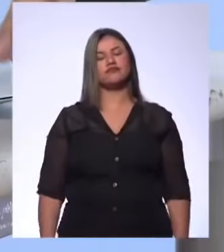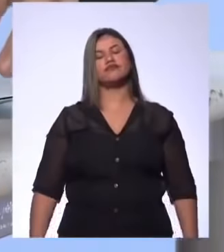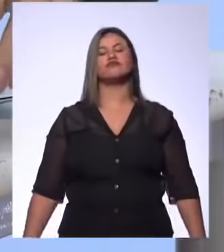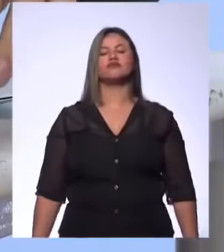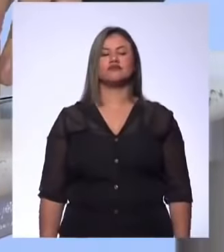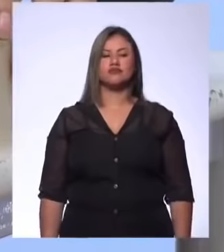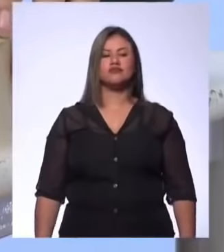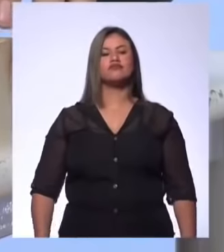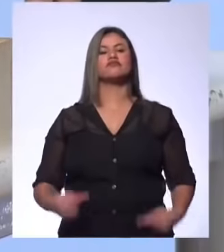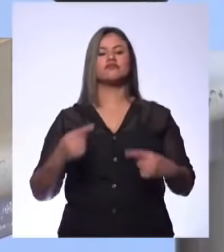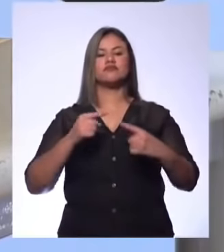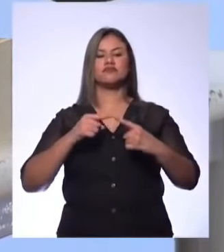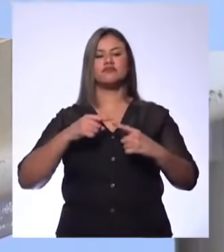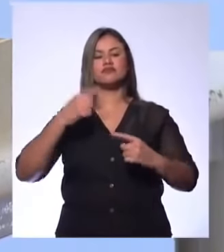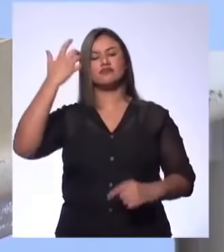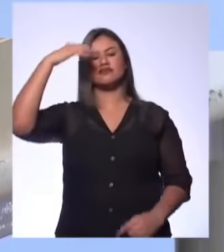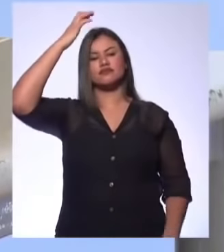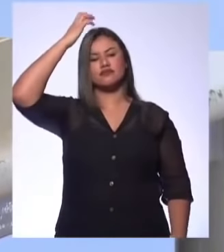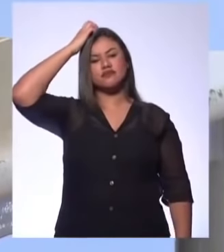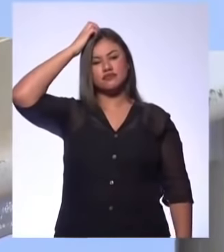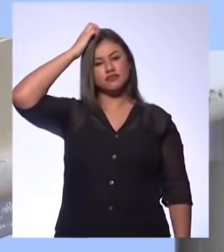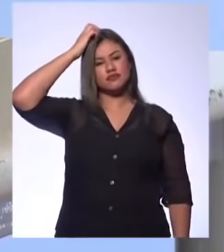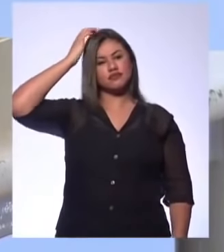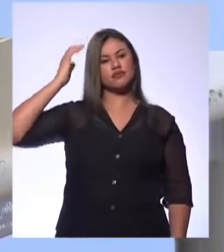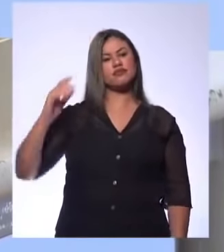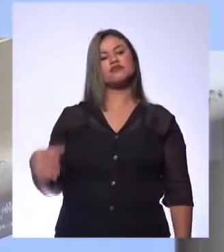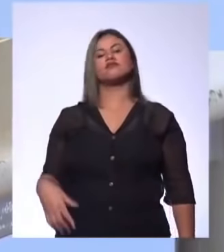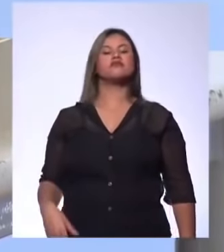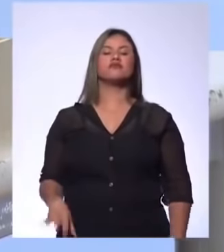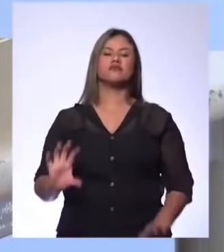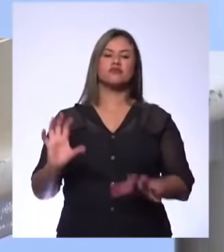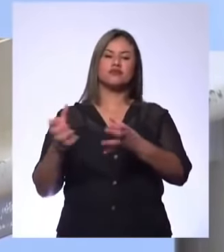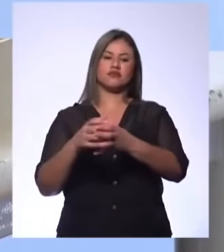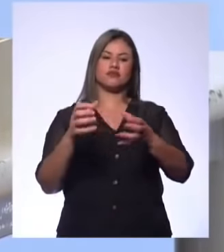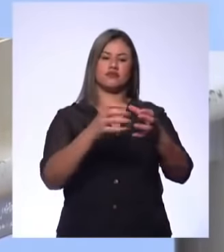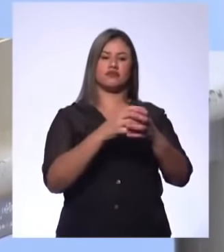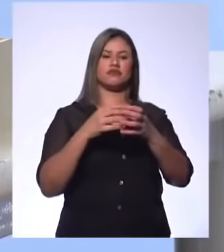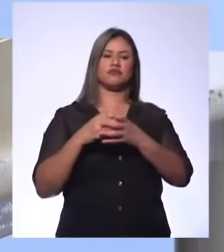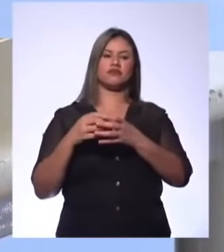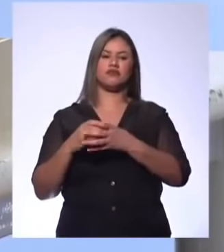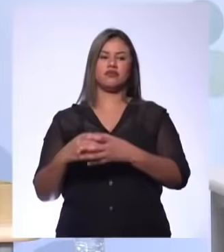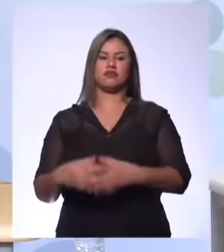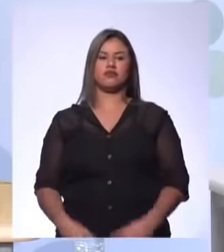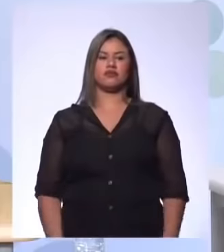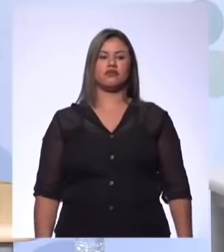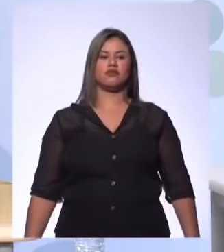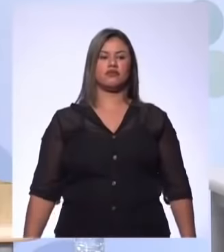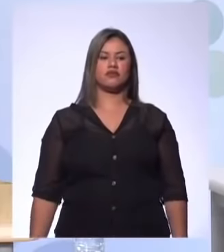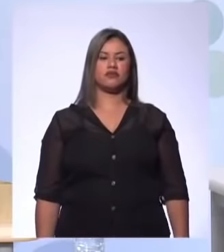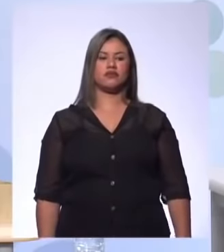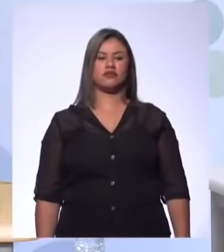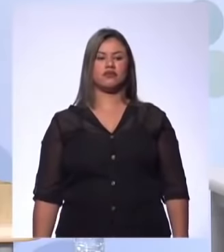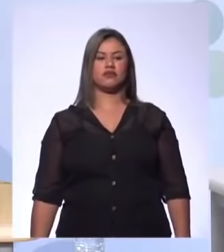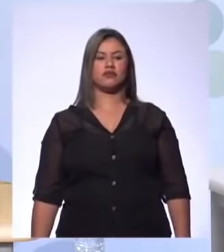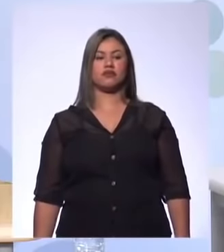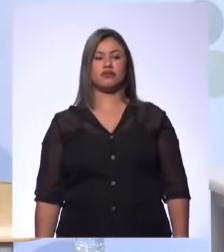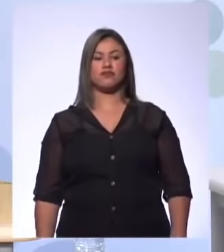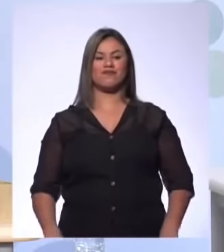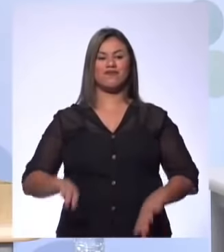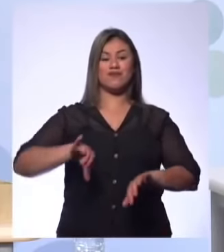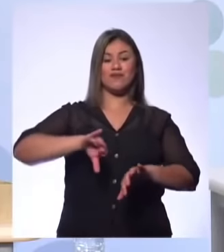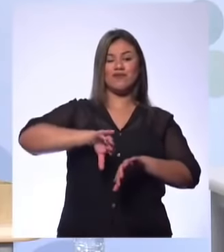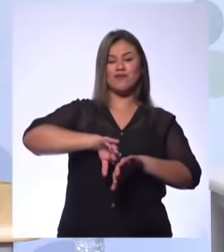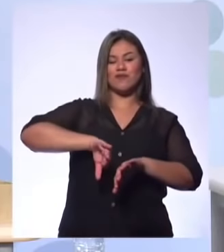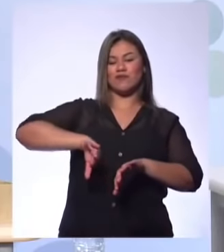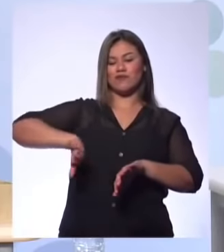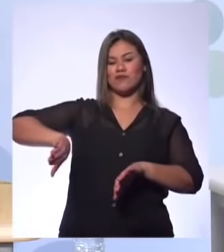são os reinos, são os clãs. Até vou separar esse aqui, que a gente não vai falar sobre ele. Isso aqui vai para